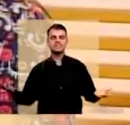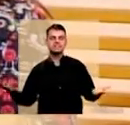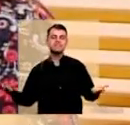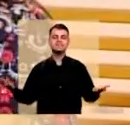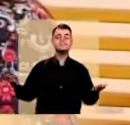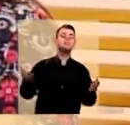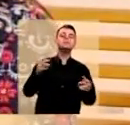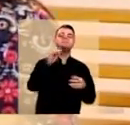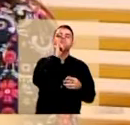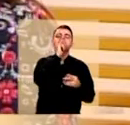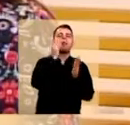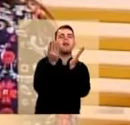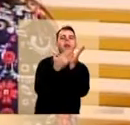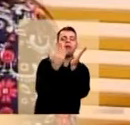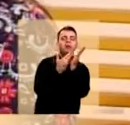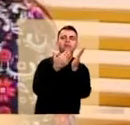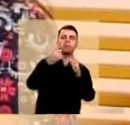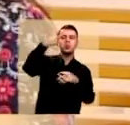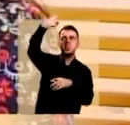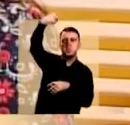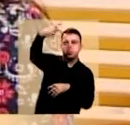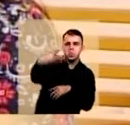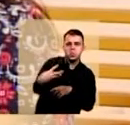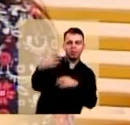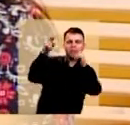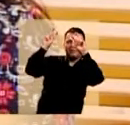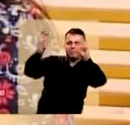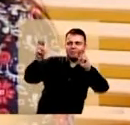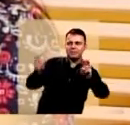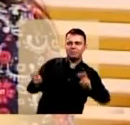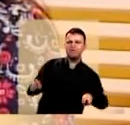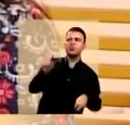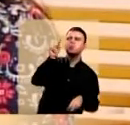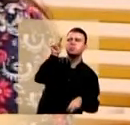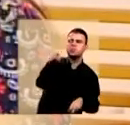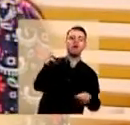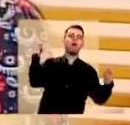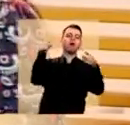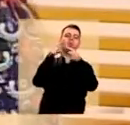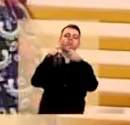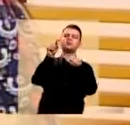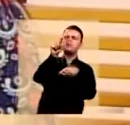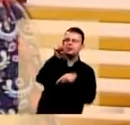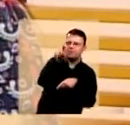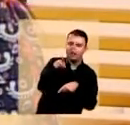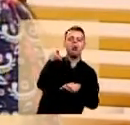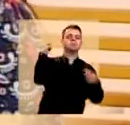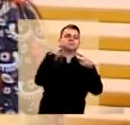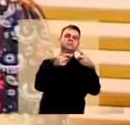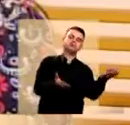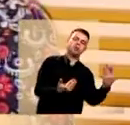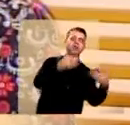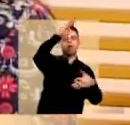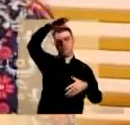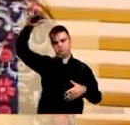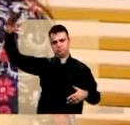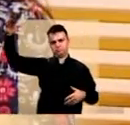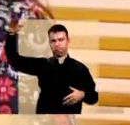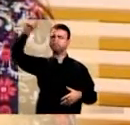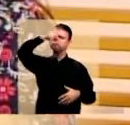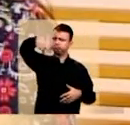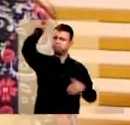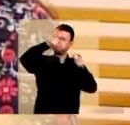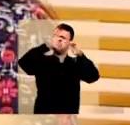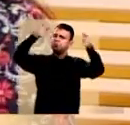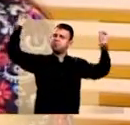se a gente entrar na lista dos mais vendidos, sempre tem um infanto-juvenil ali no meio, ou um jovem adulto ali no meio. E eles estão